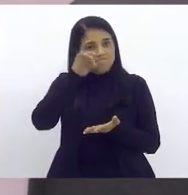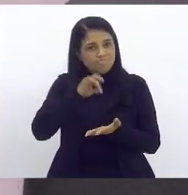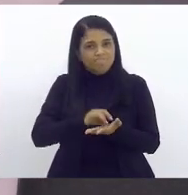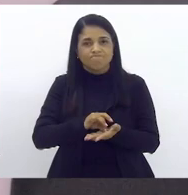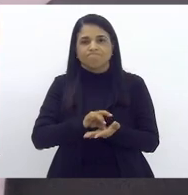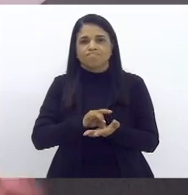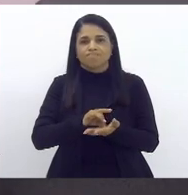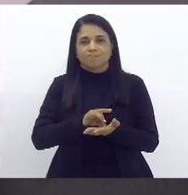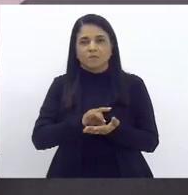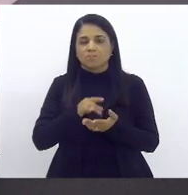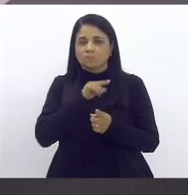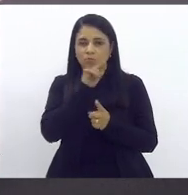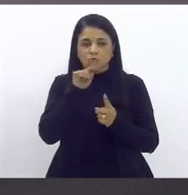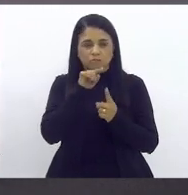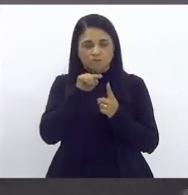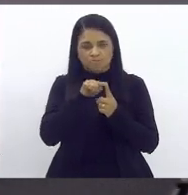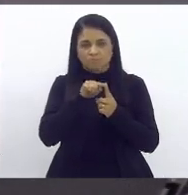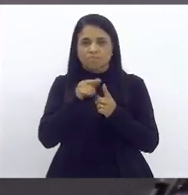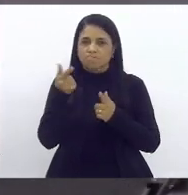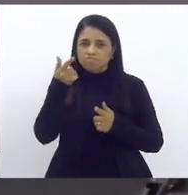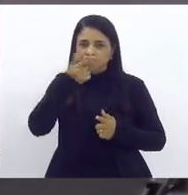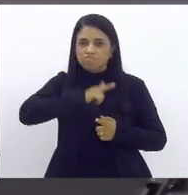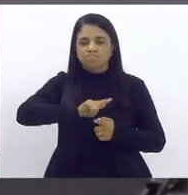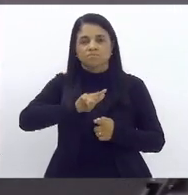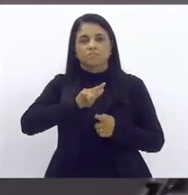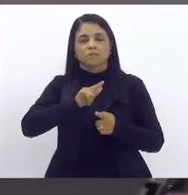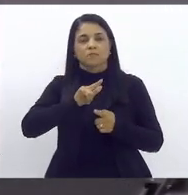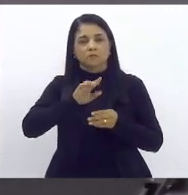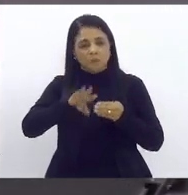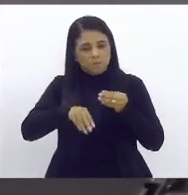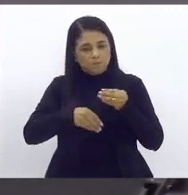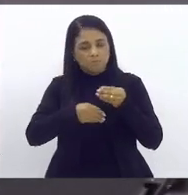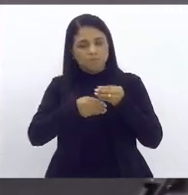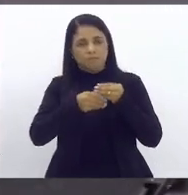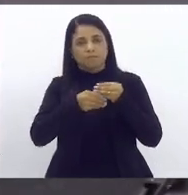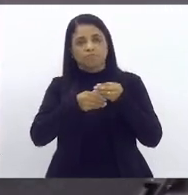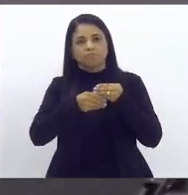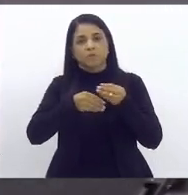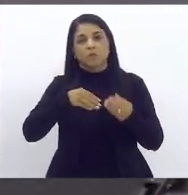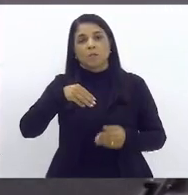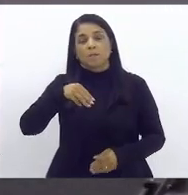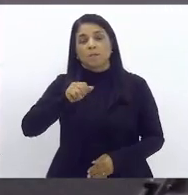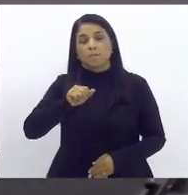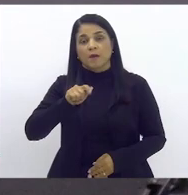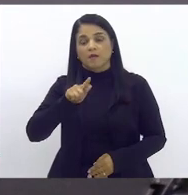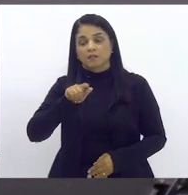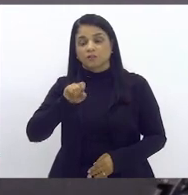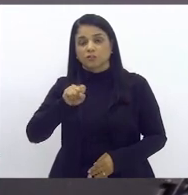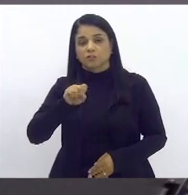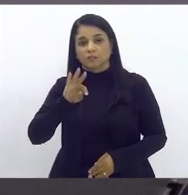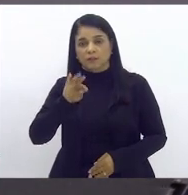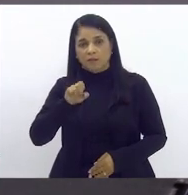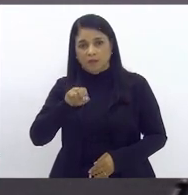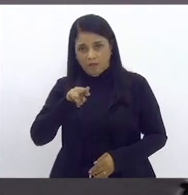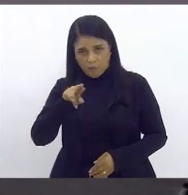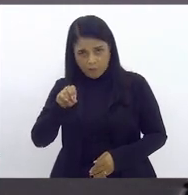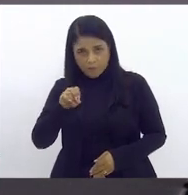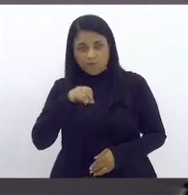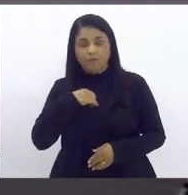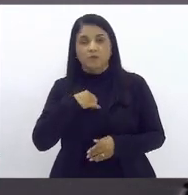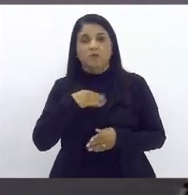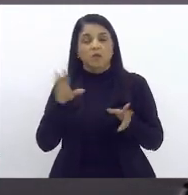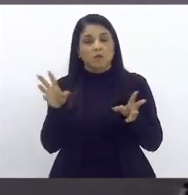não atingir o nosso objetivo, que é sermos enquadradas no magistério. Vou fazer um breve resumo. No começo da